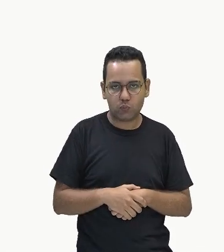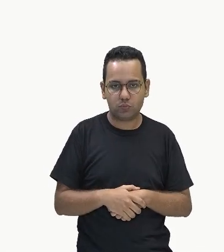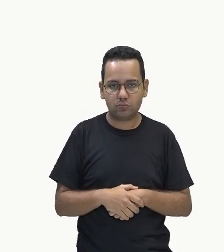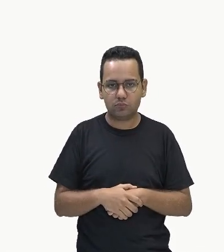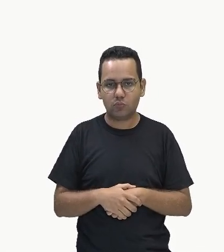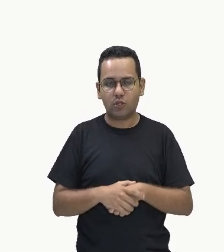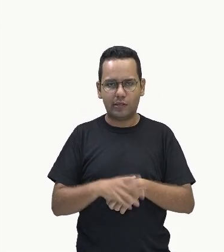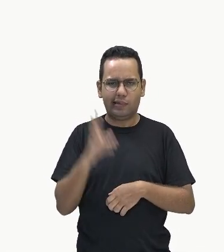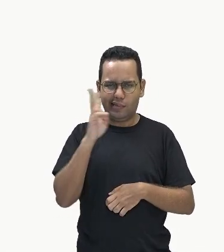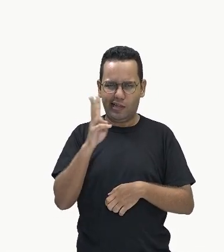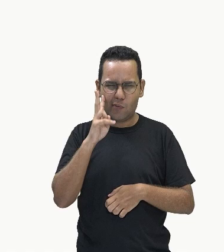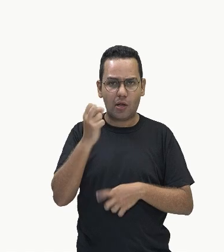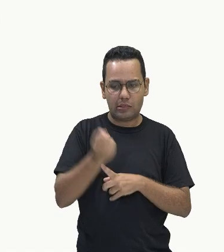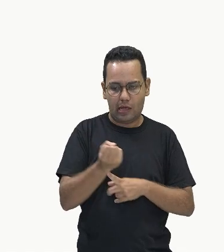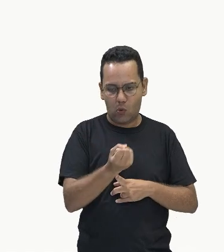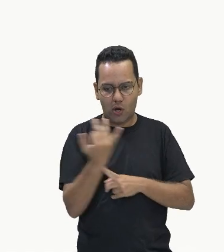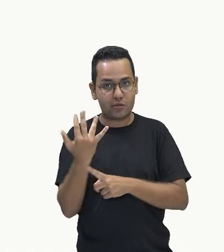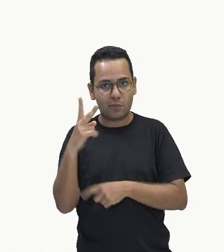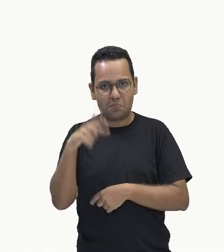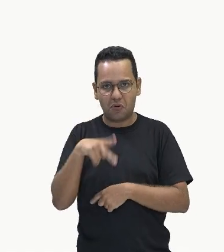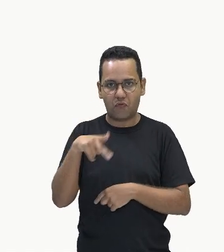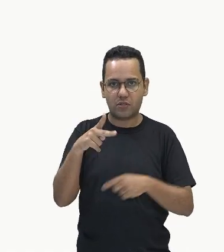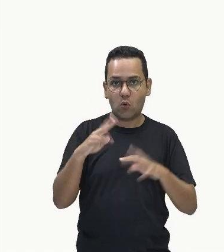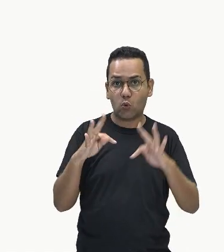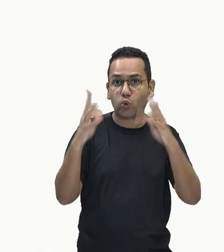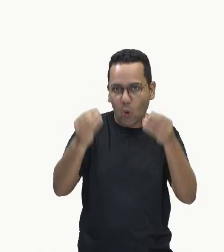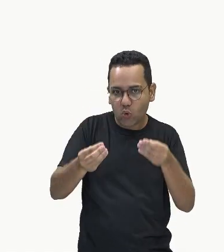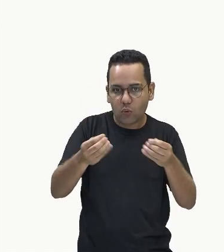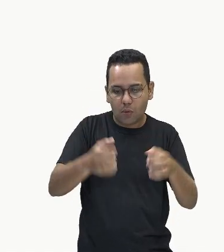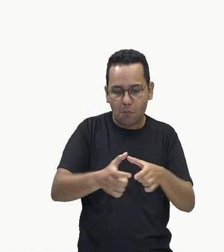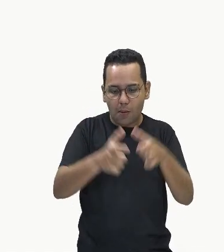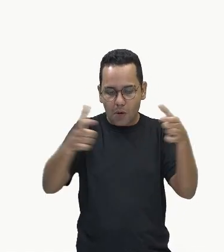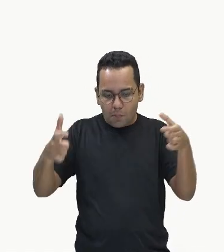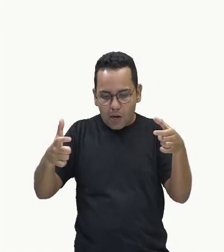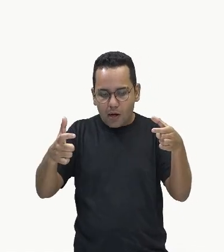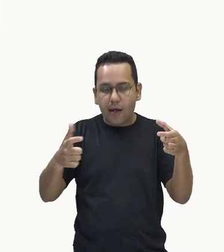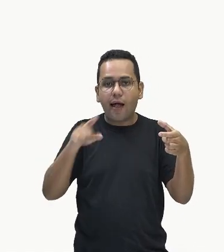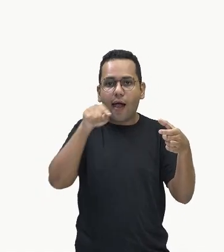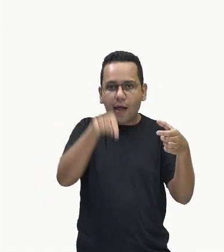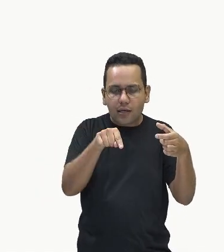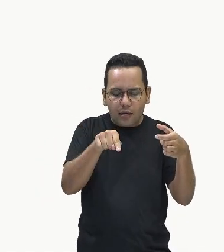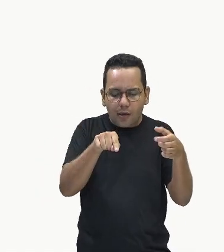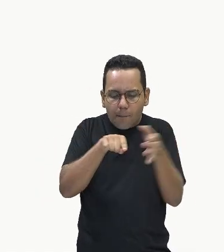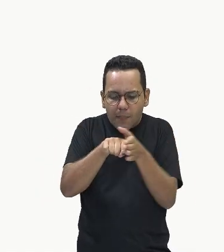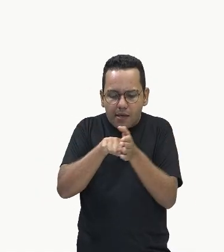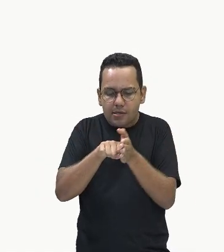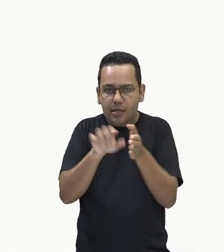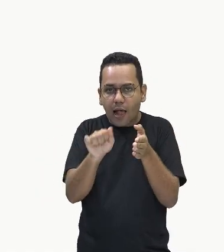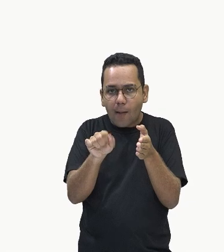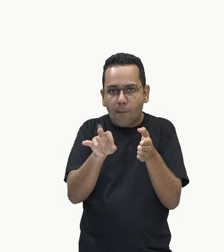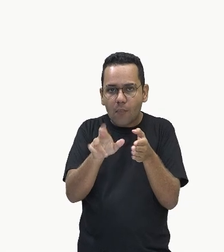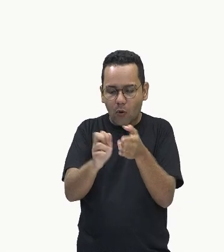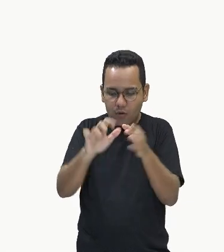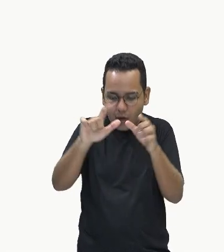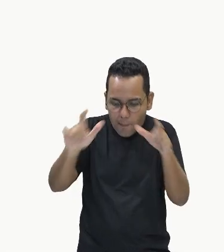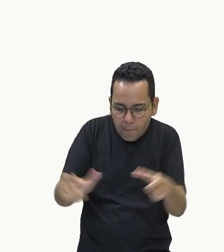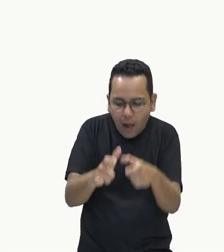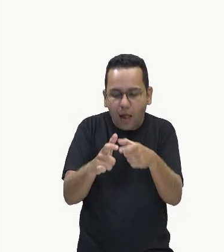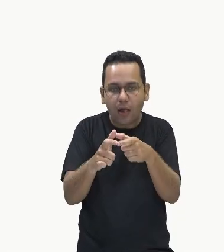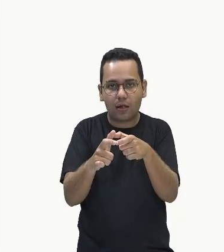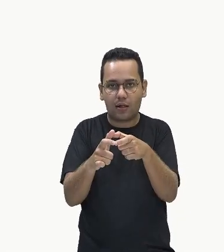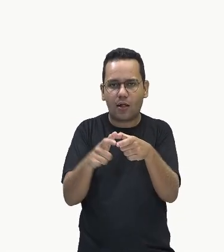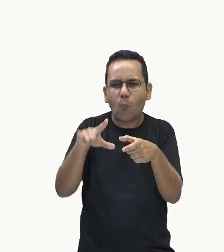população que apresenta as mesmas características da população. Então, observe, aqui a gente tem,